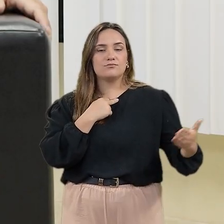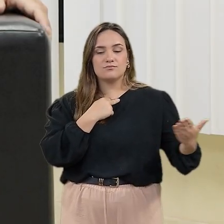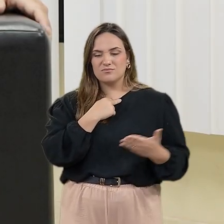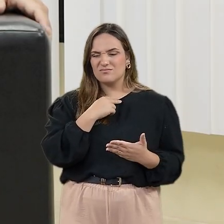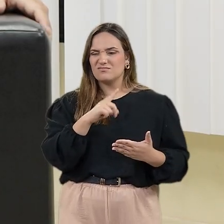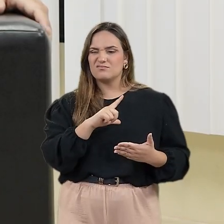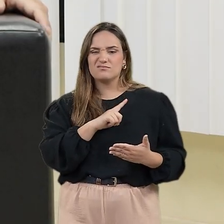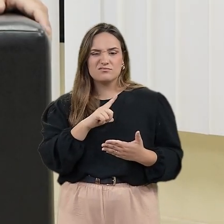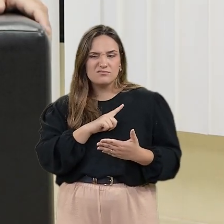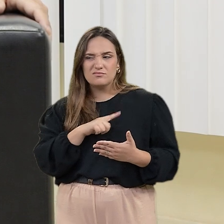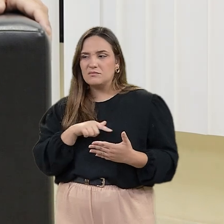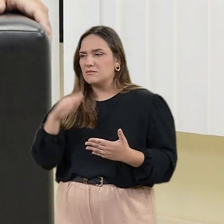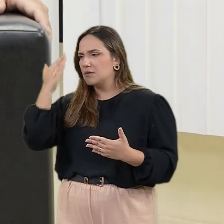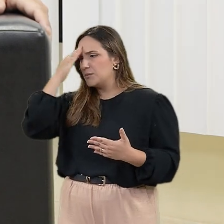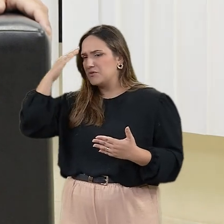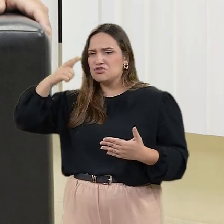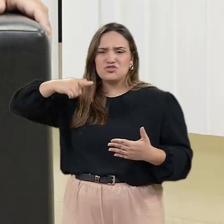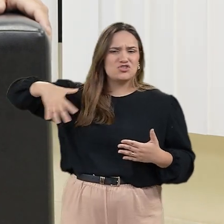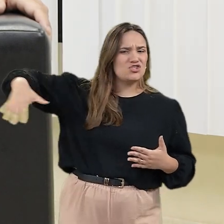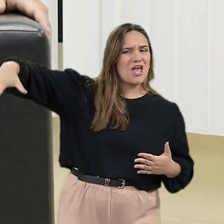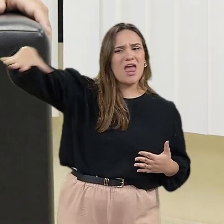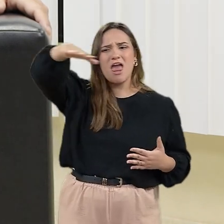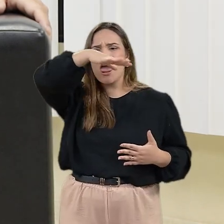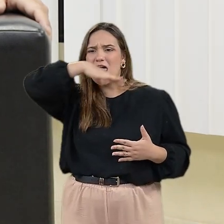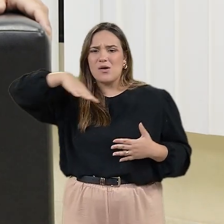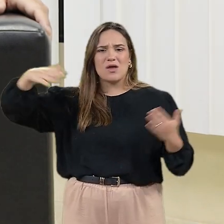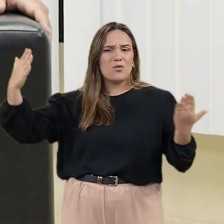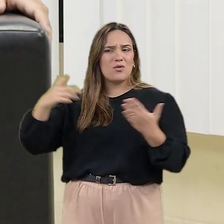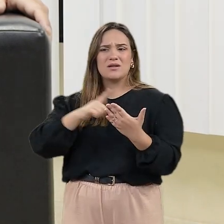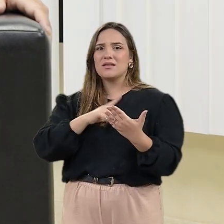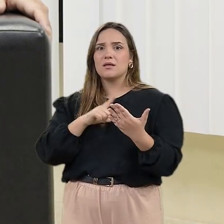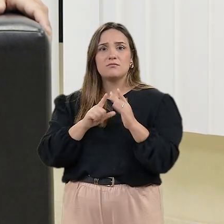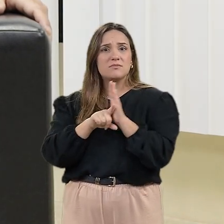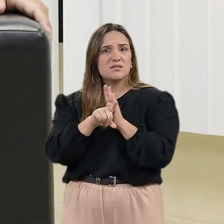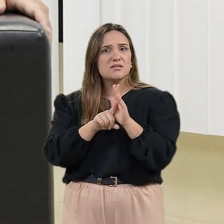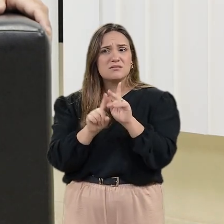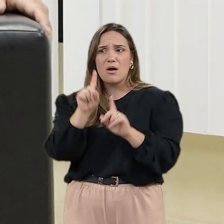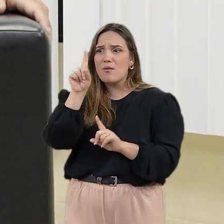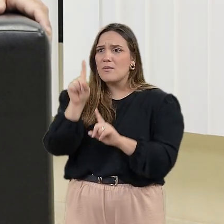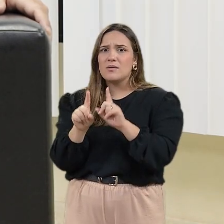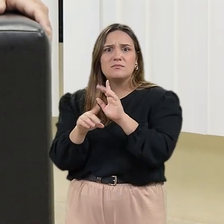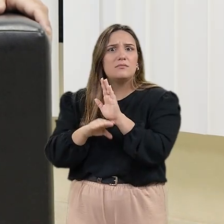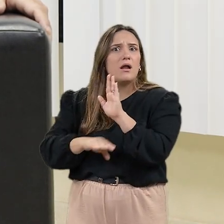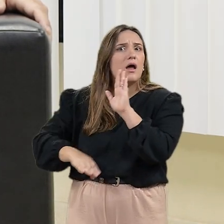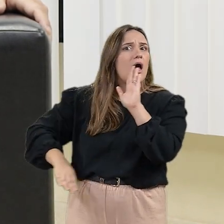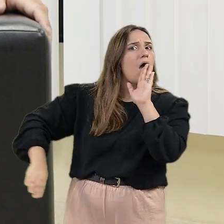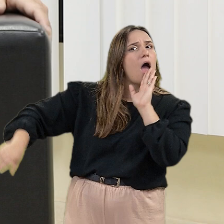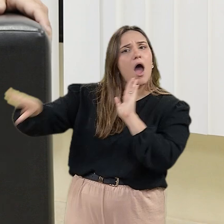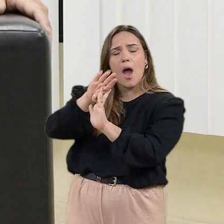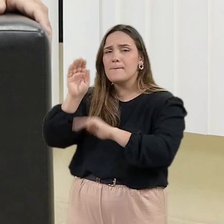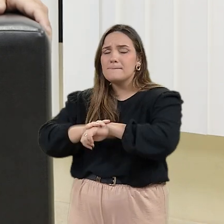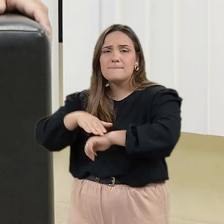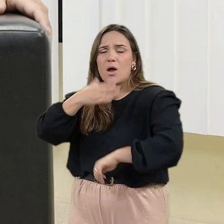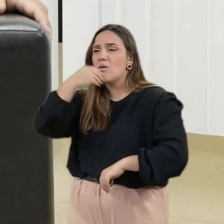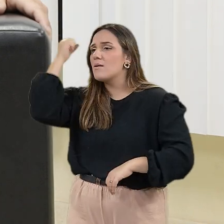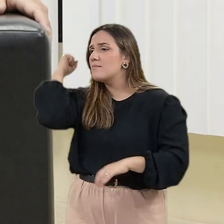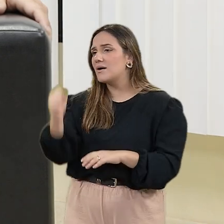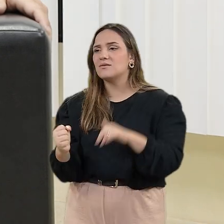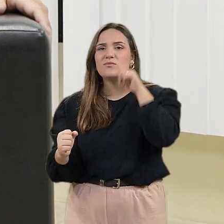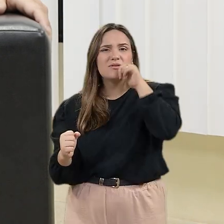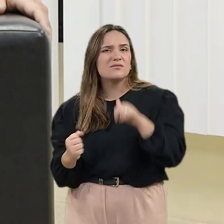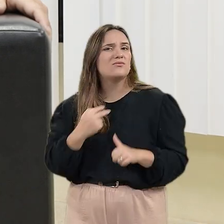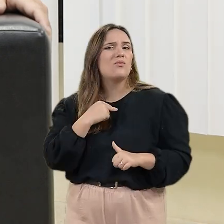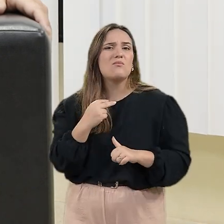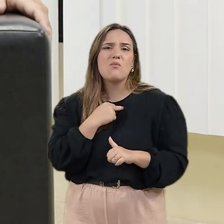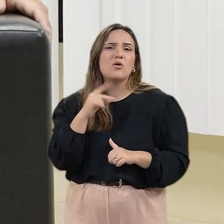dessa massificação, dessa criminalidade que em índices estatísticos eles têm subido cada vez mais,